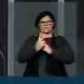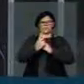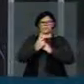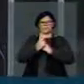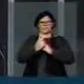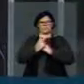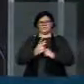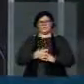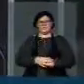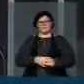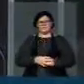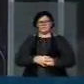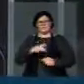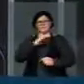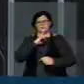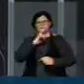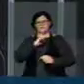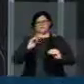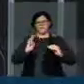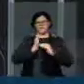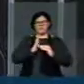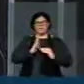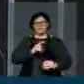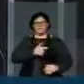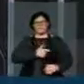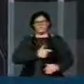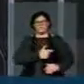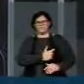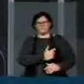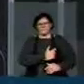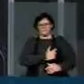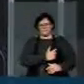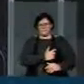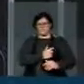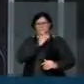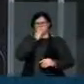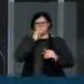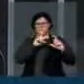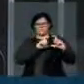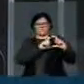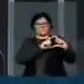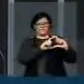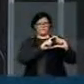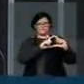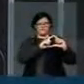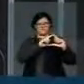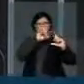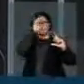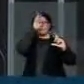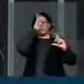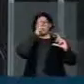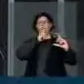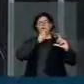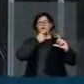por ele protegidas tinham até um símbolo, um selinho com um galo anunciando a